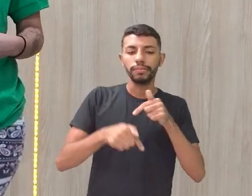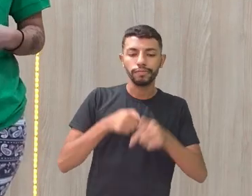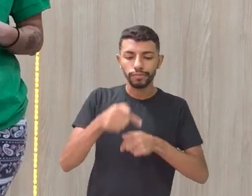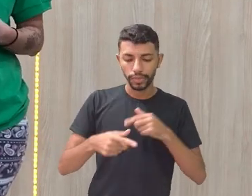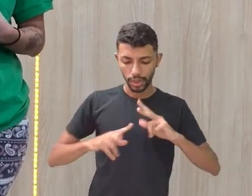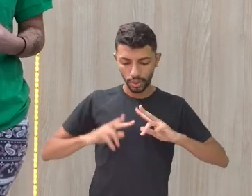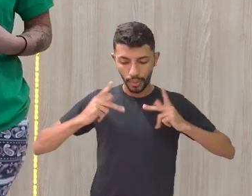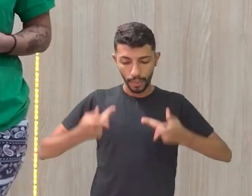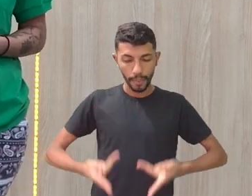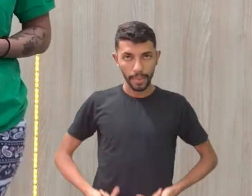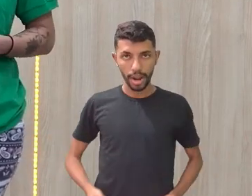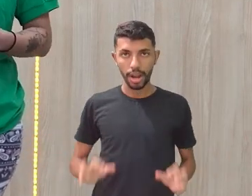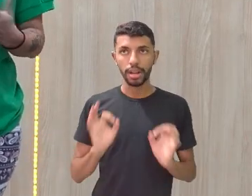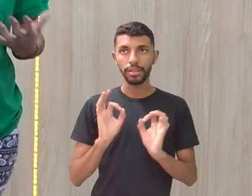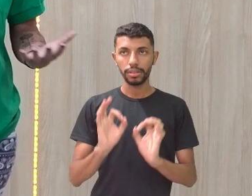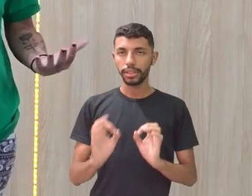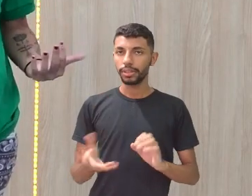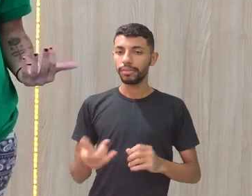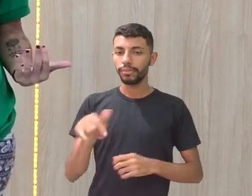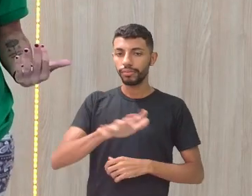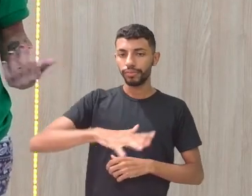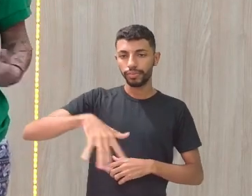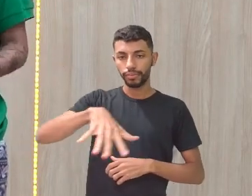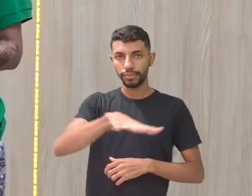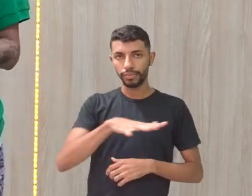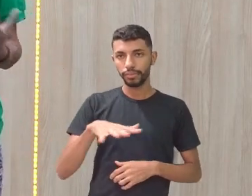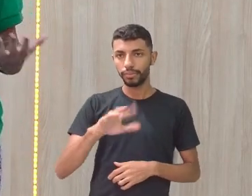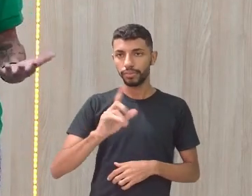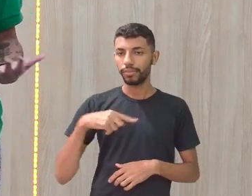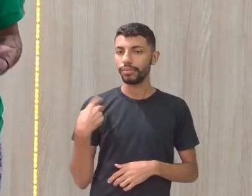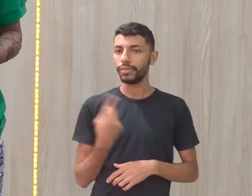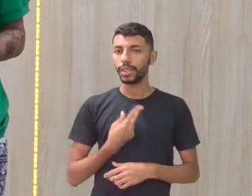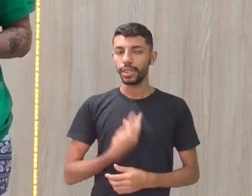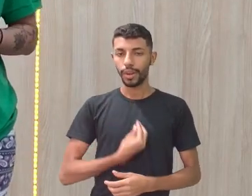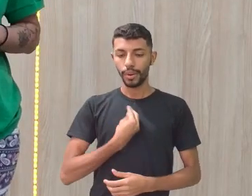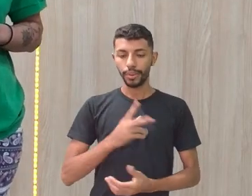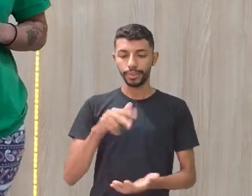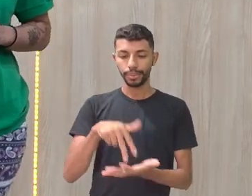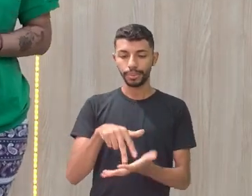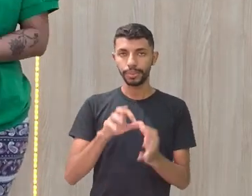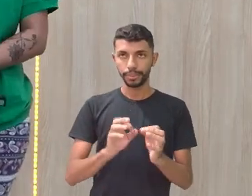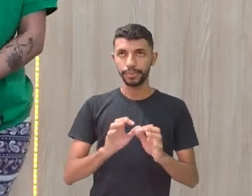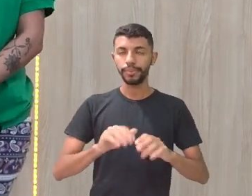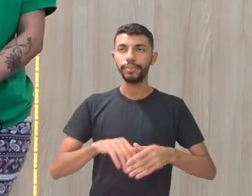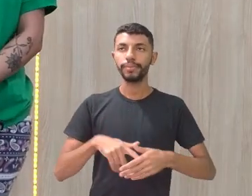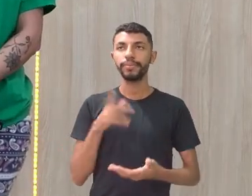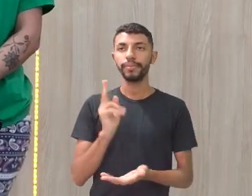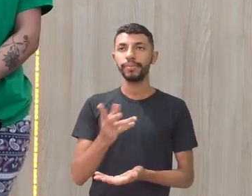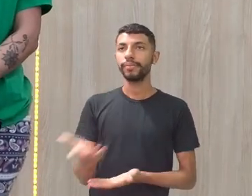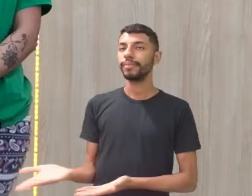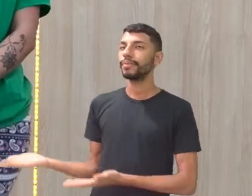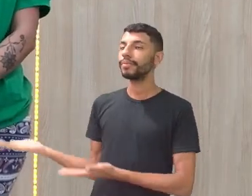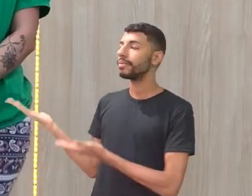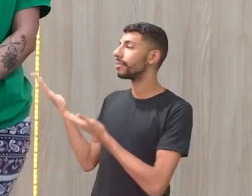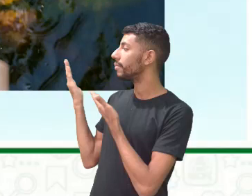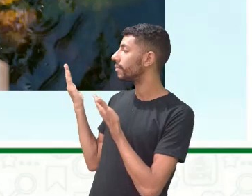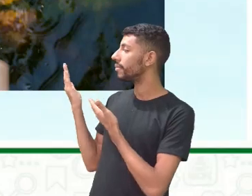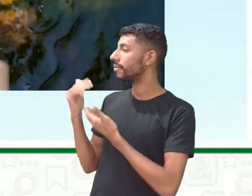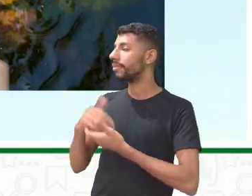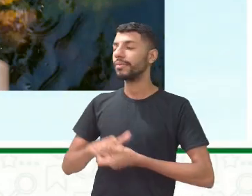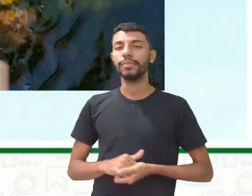humanas ali, certo? Dentro desse espaço que a gente habita. Vamos seguindo aqui. Olha aí,